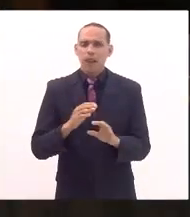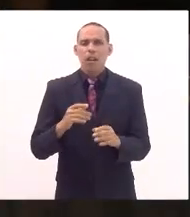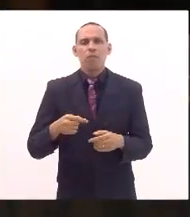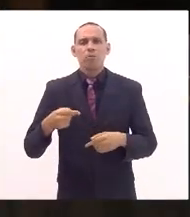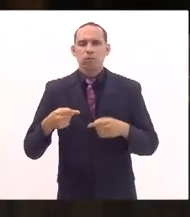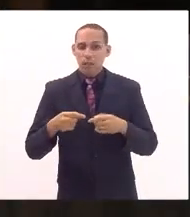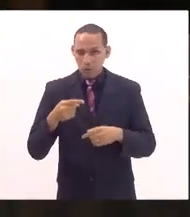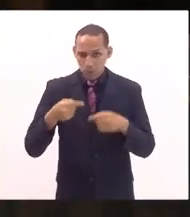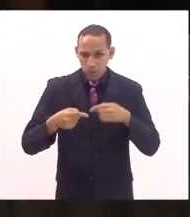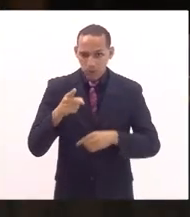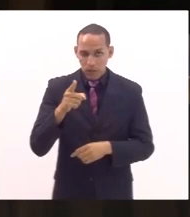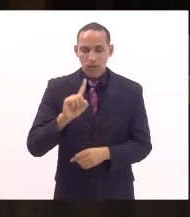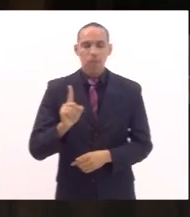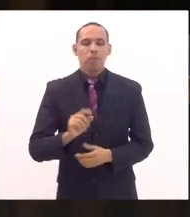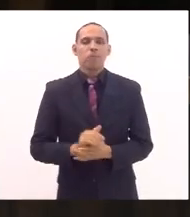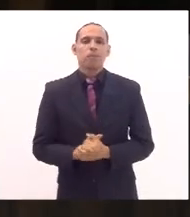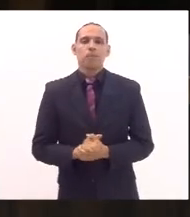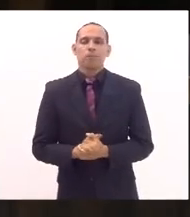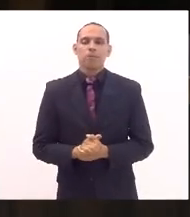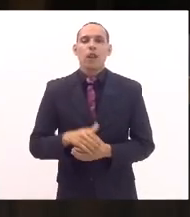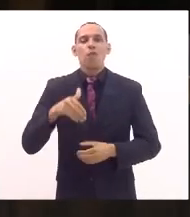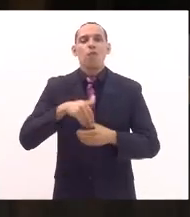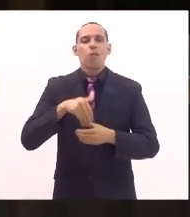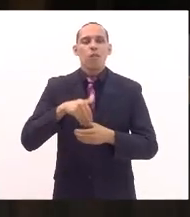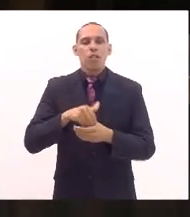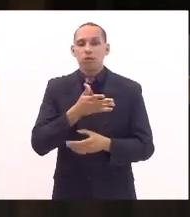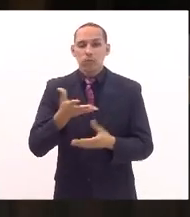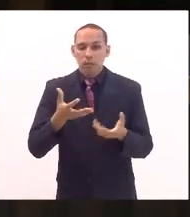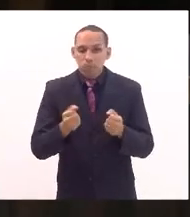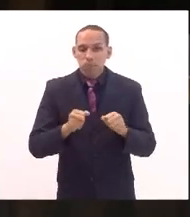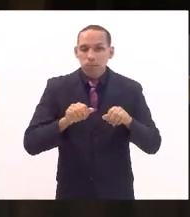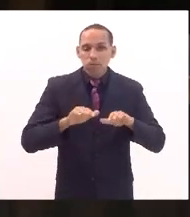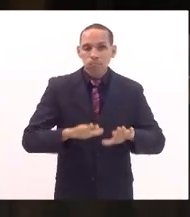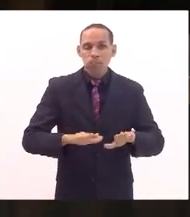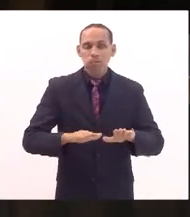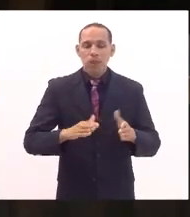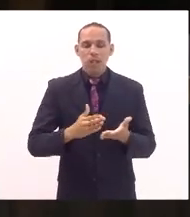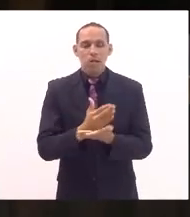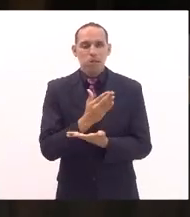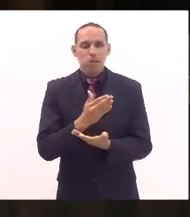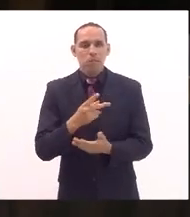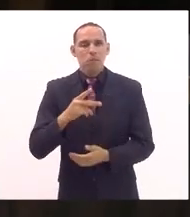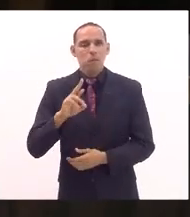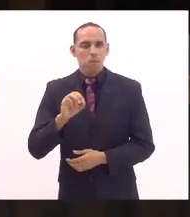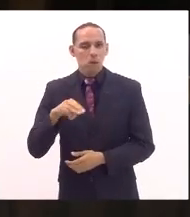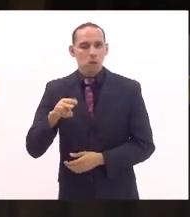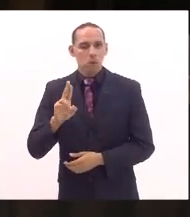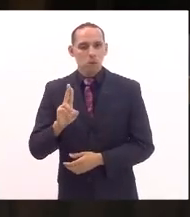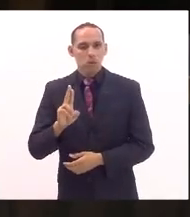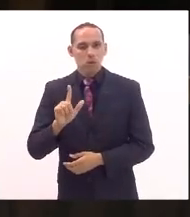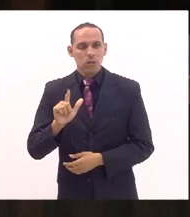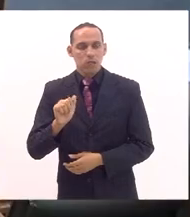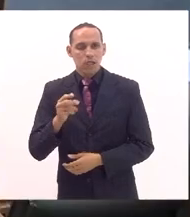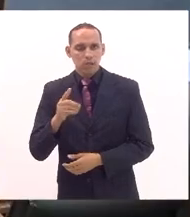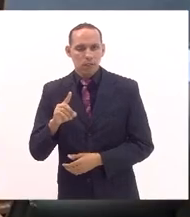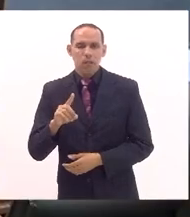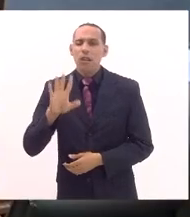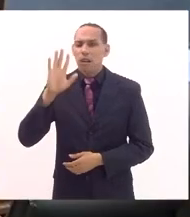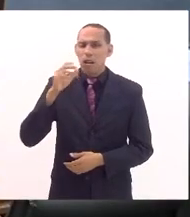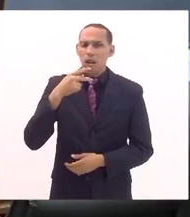da discussão para discutir e em votação seus quer aprovam permaneçam Como estão aprovado vai à promulgação